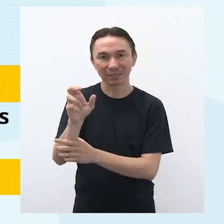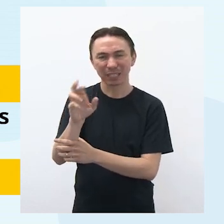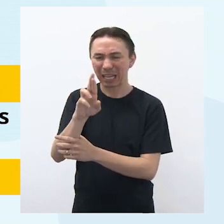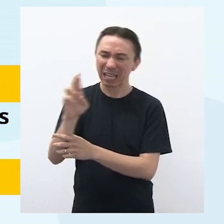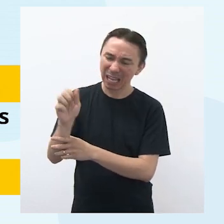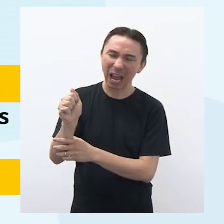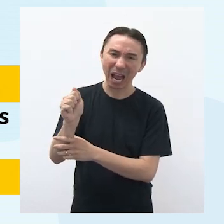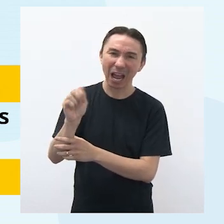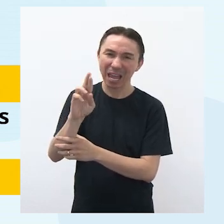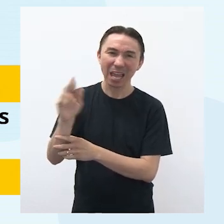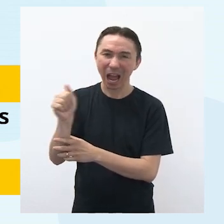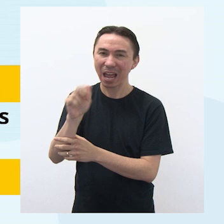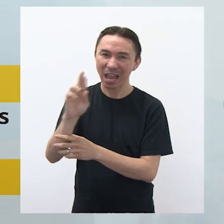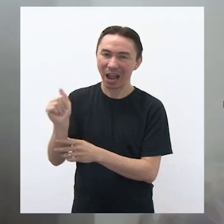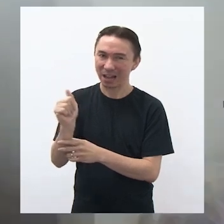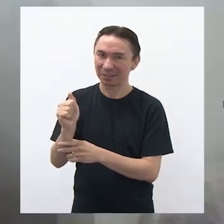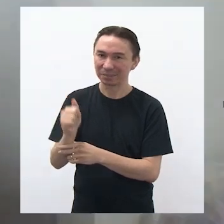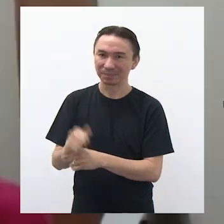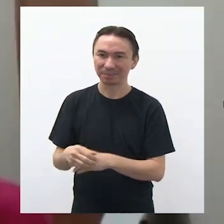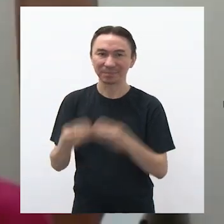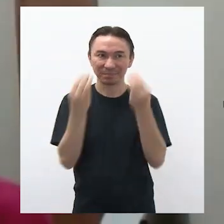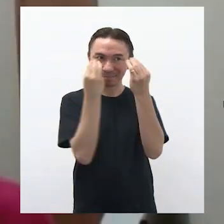RE, alguma RA, coisa RA. assim.